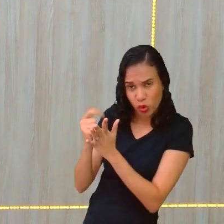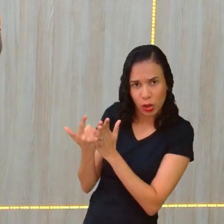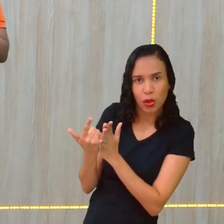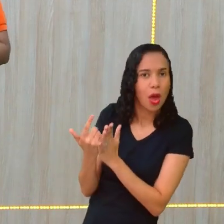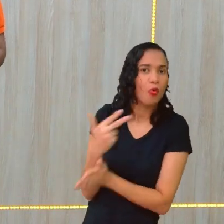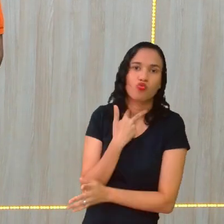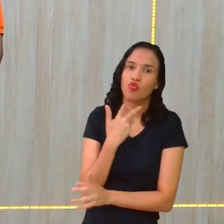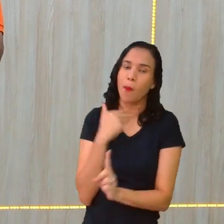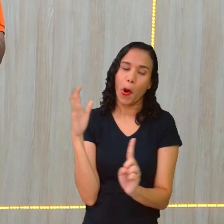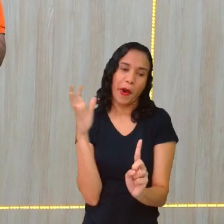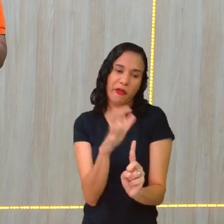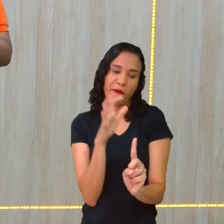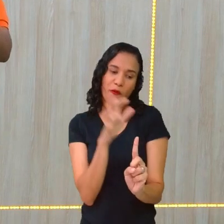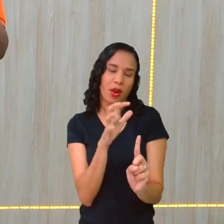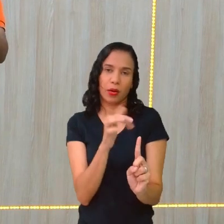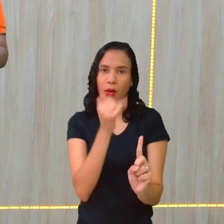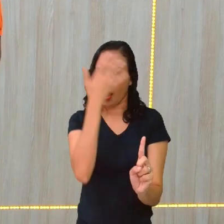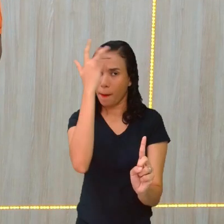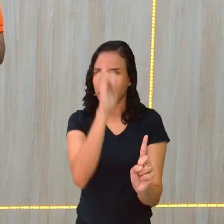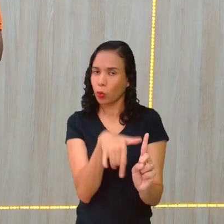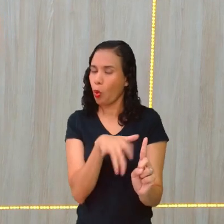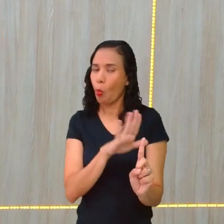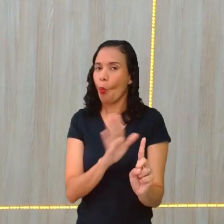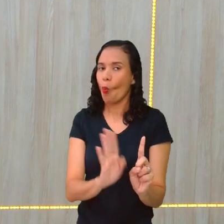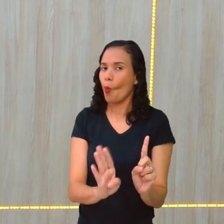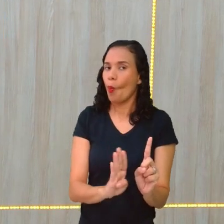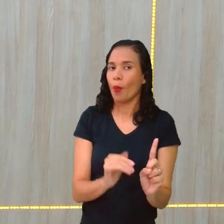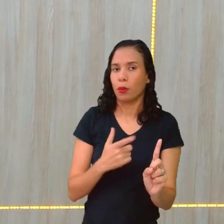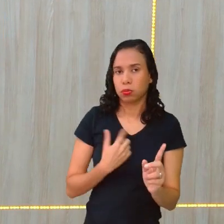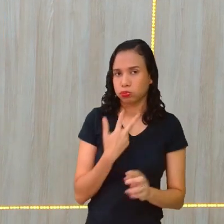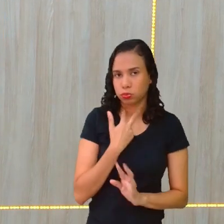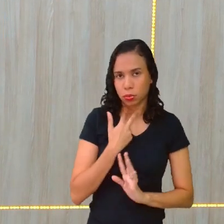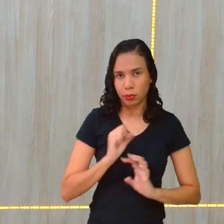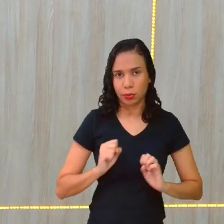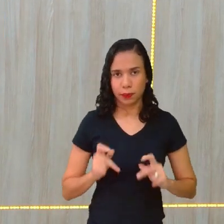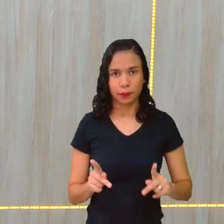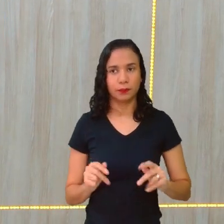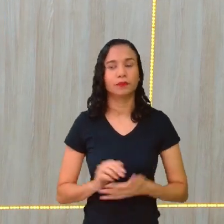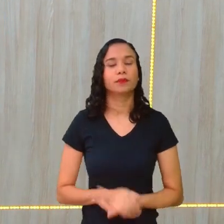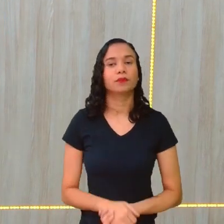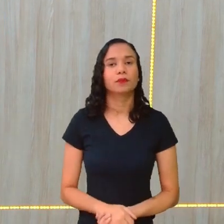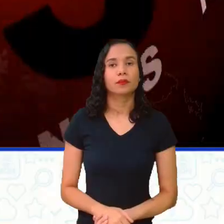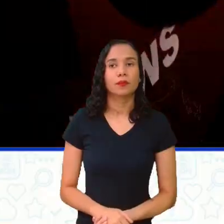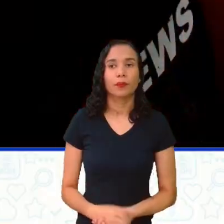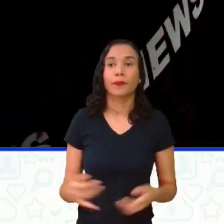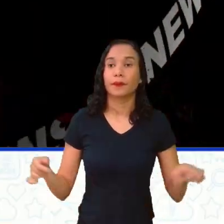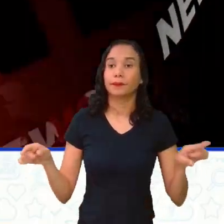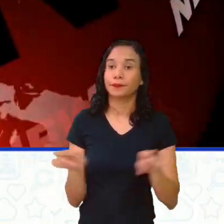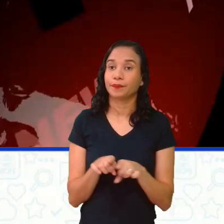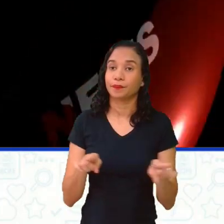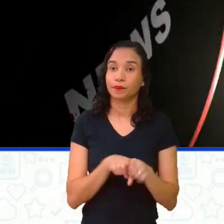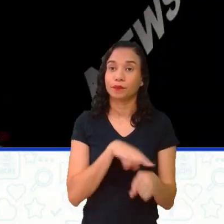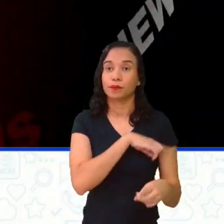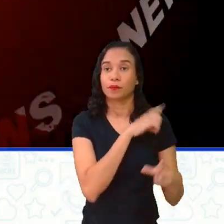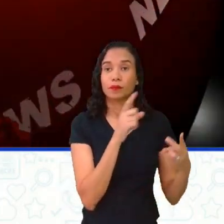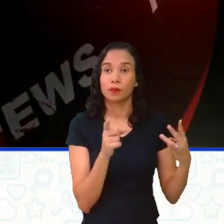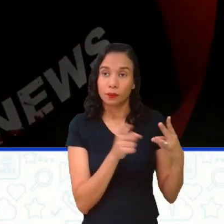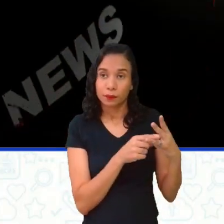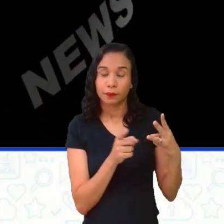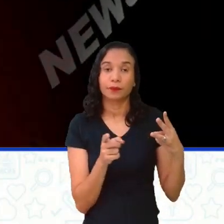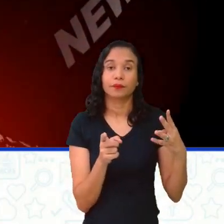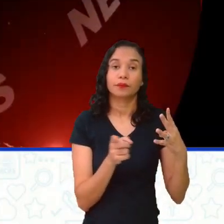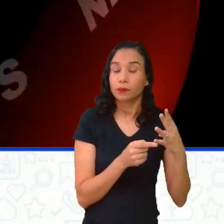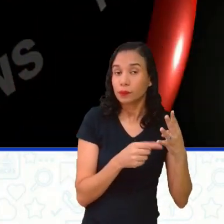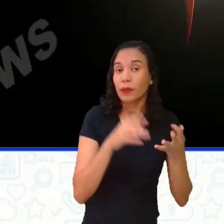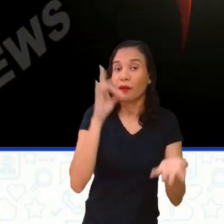influenciar na percepção desse subjetivo, certo? O que mais? A gente tem fatos reais,